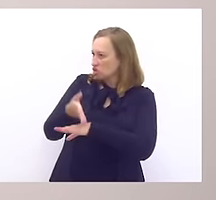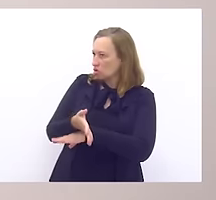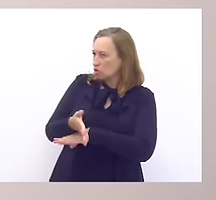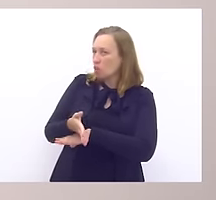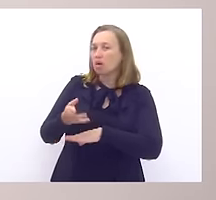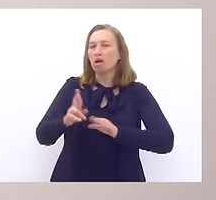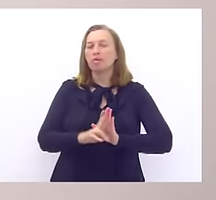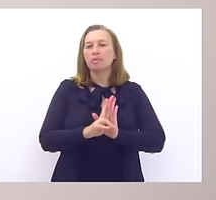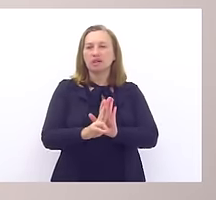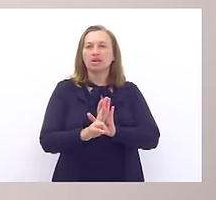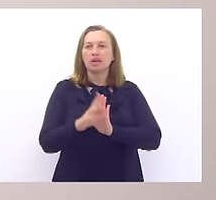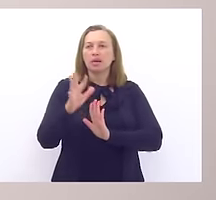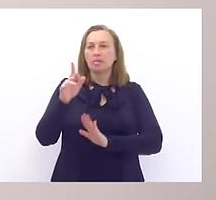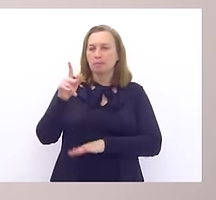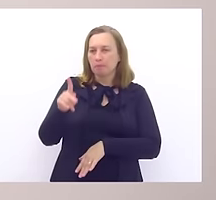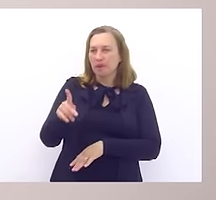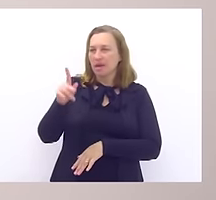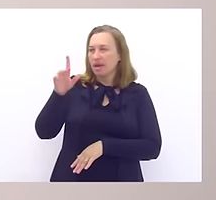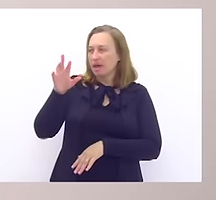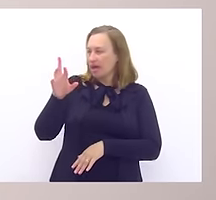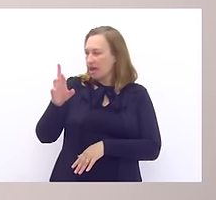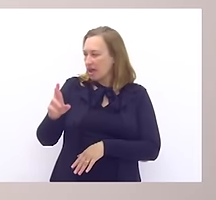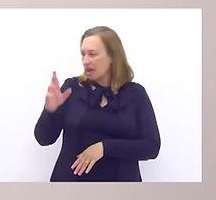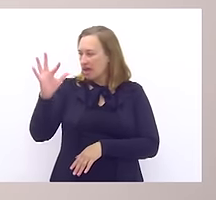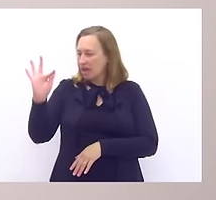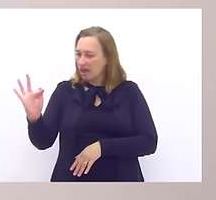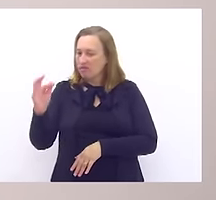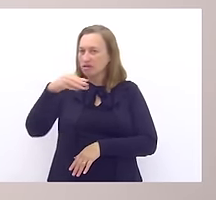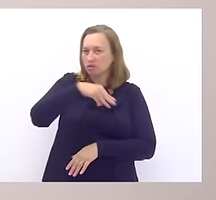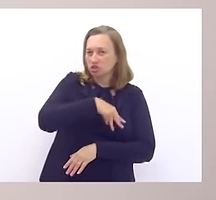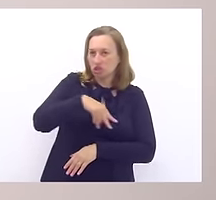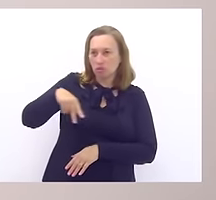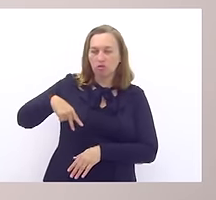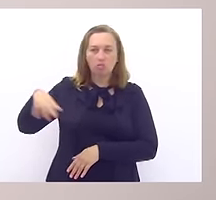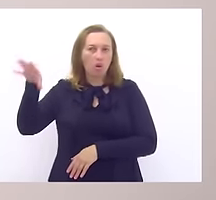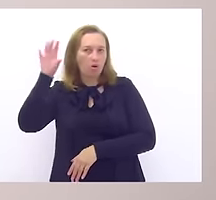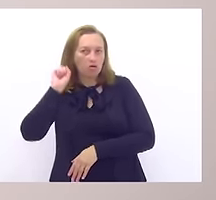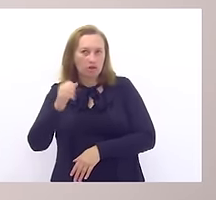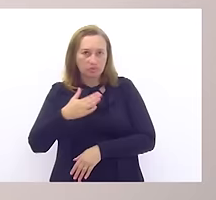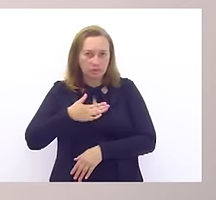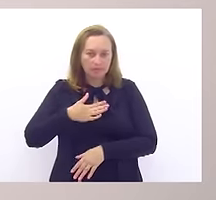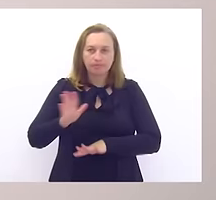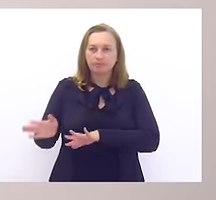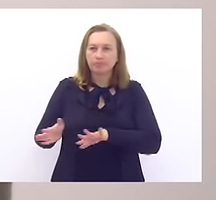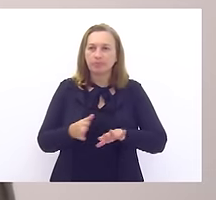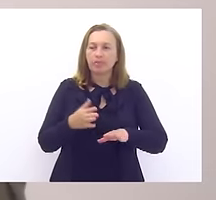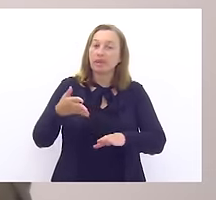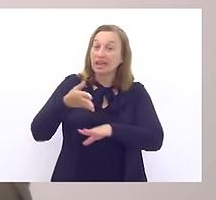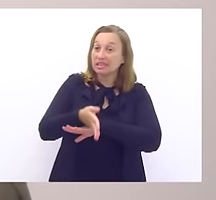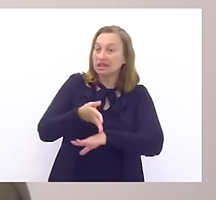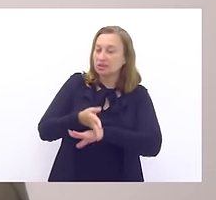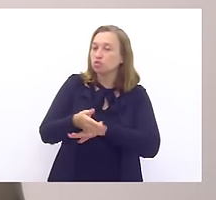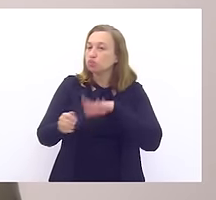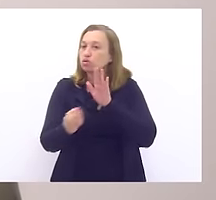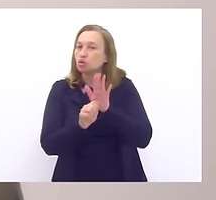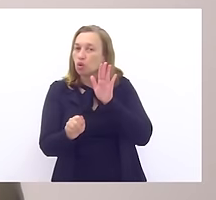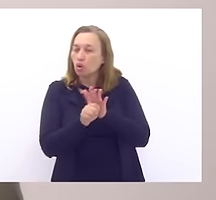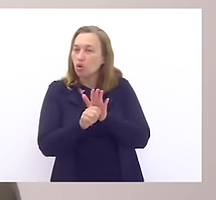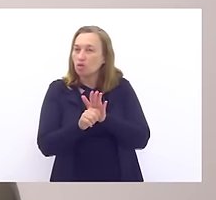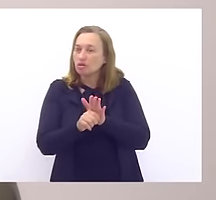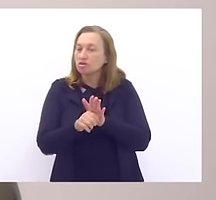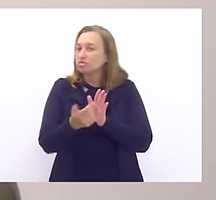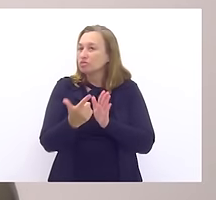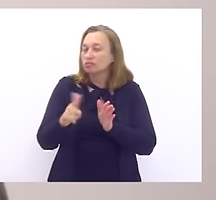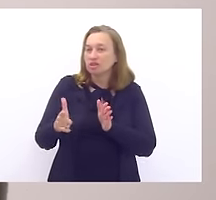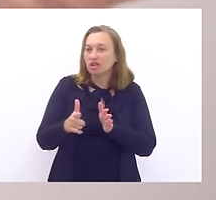representante da PRF do ministério público para ouvir a minha fala mas ali tá entrando drogas sem essa